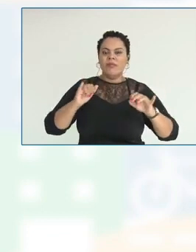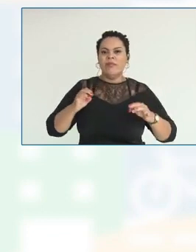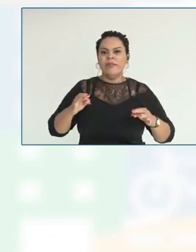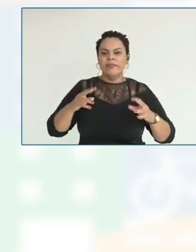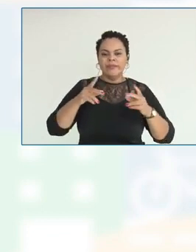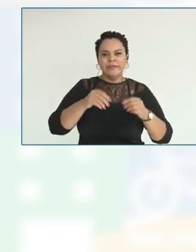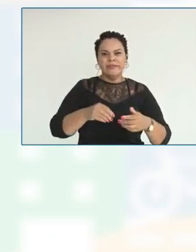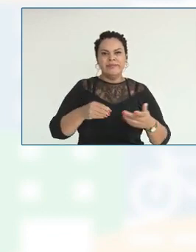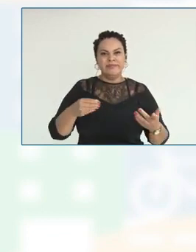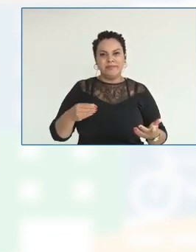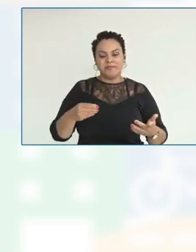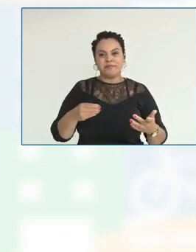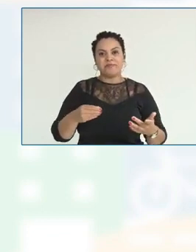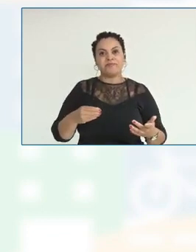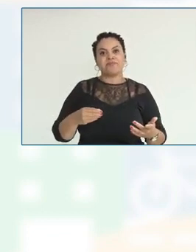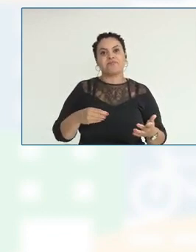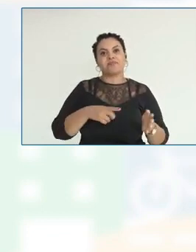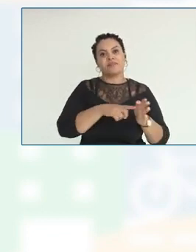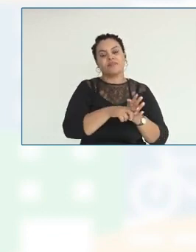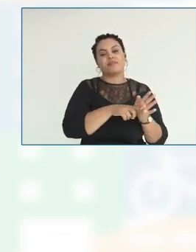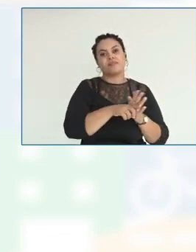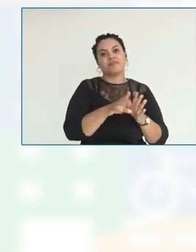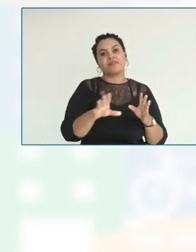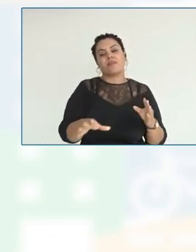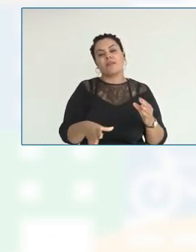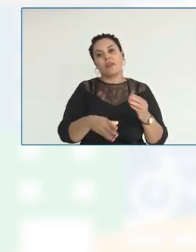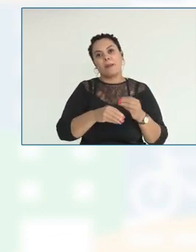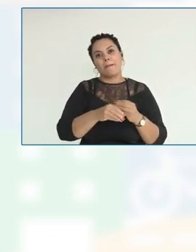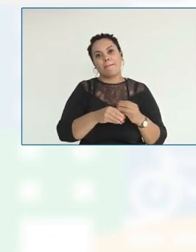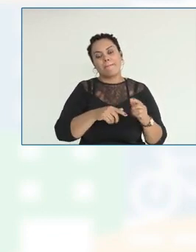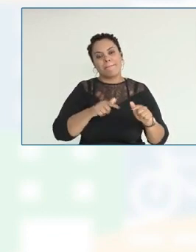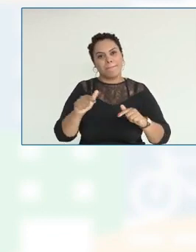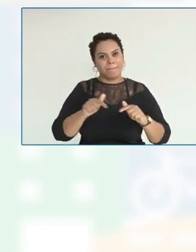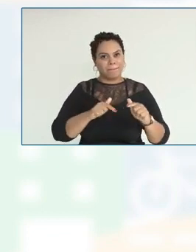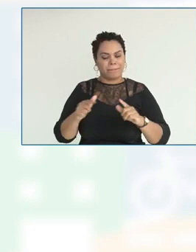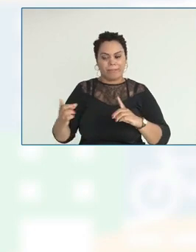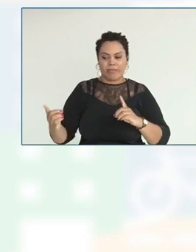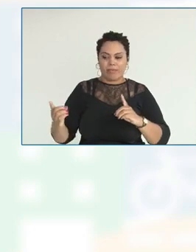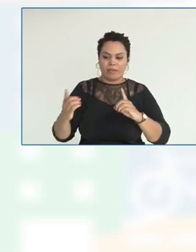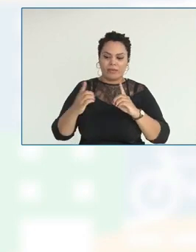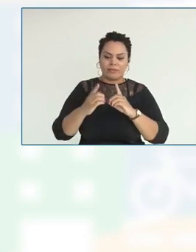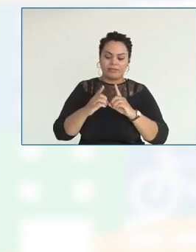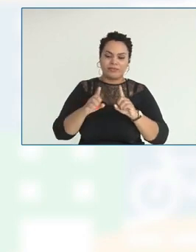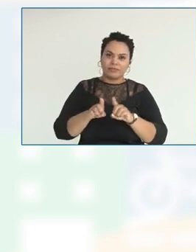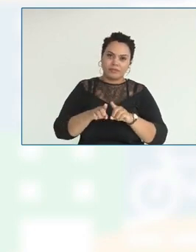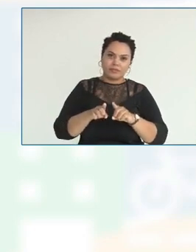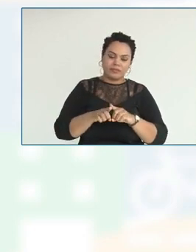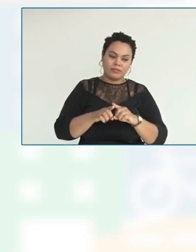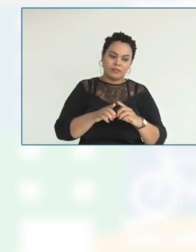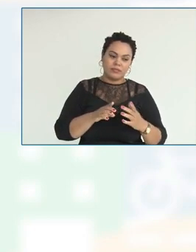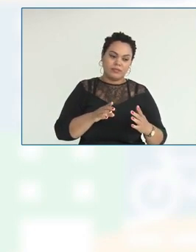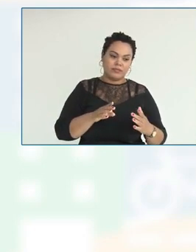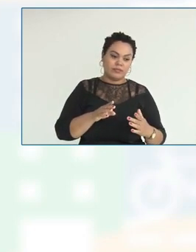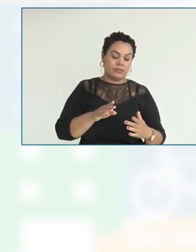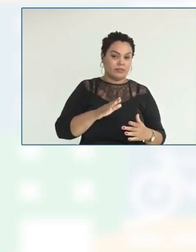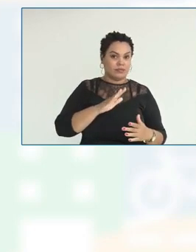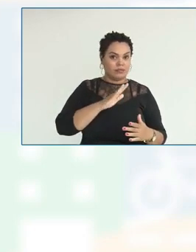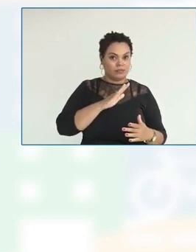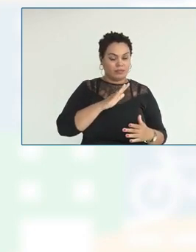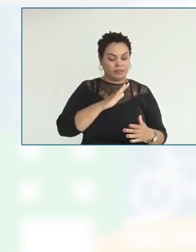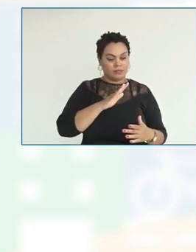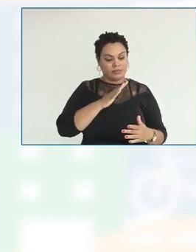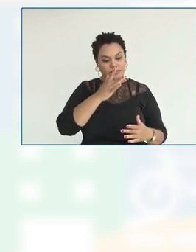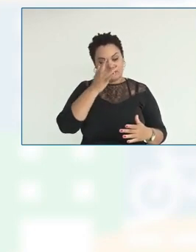investigações complementares no serviço de atendimento e também na residência da vítima. Para isso, o